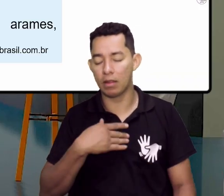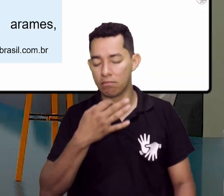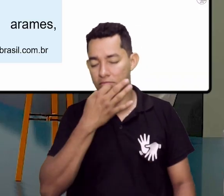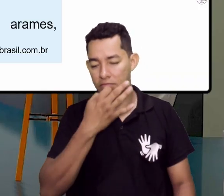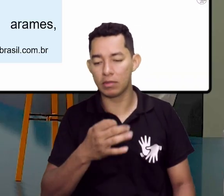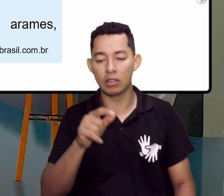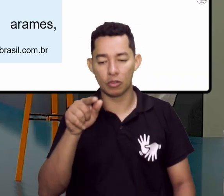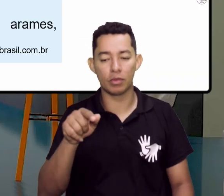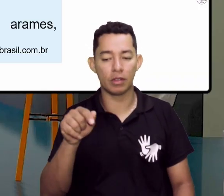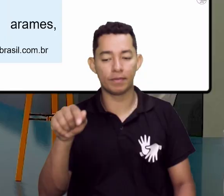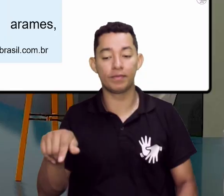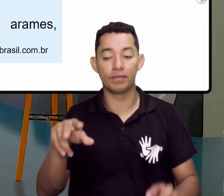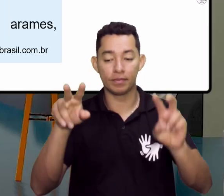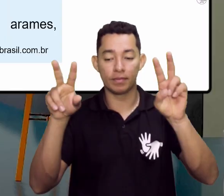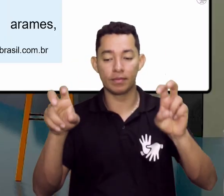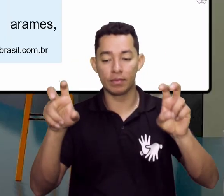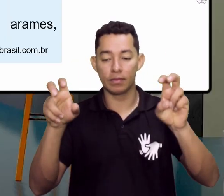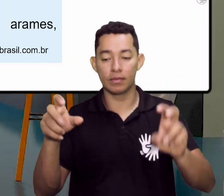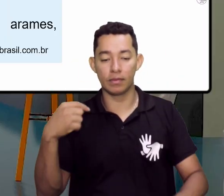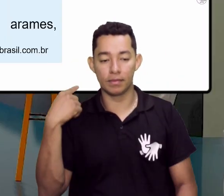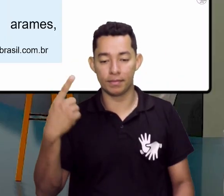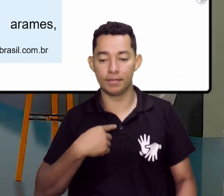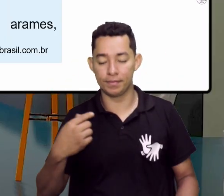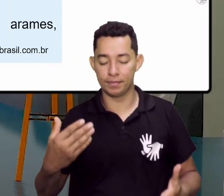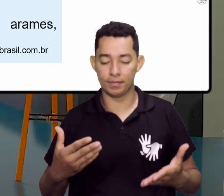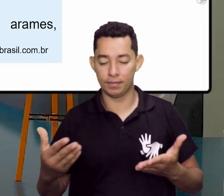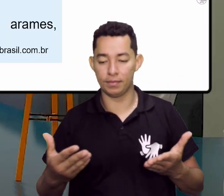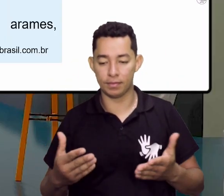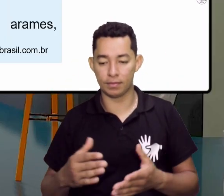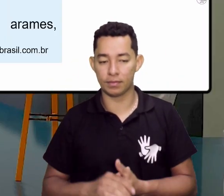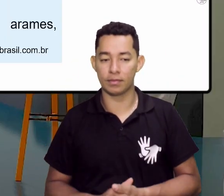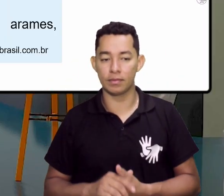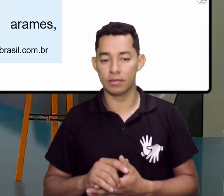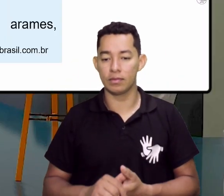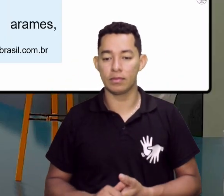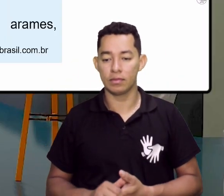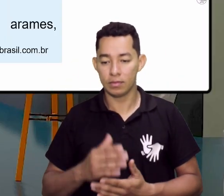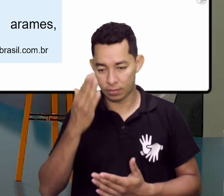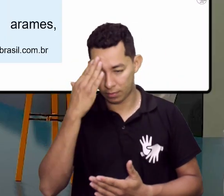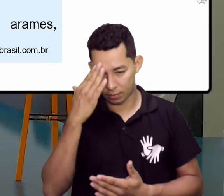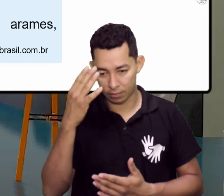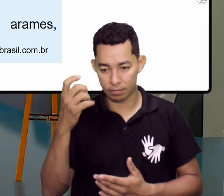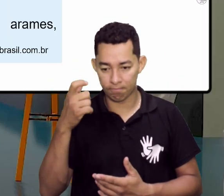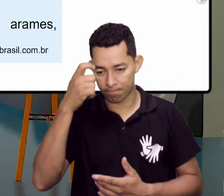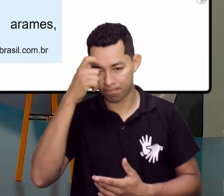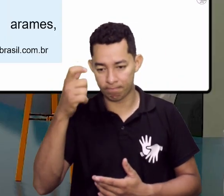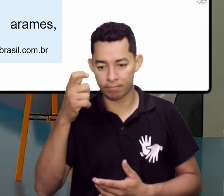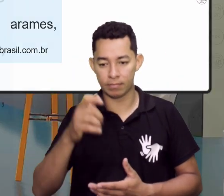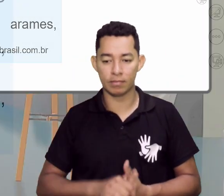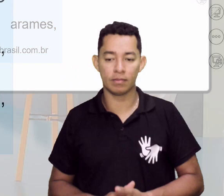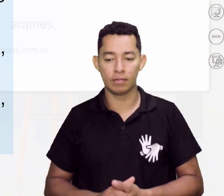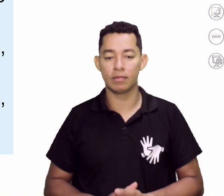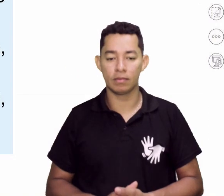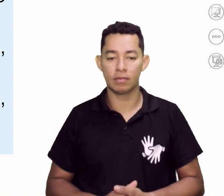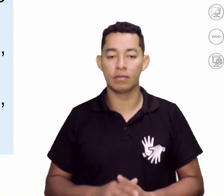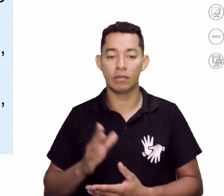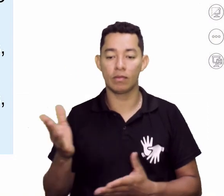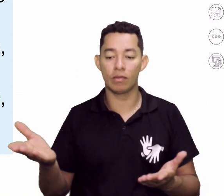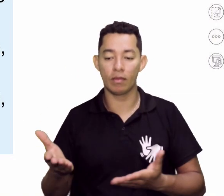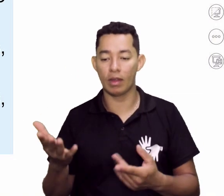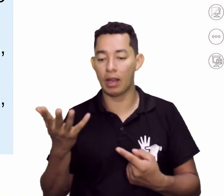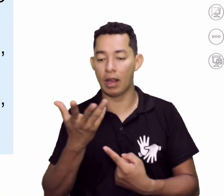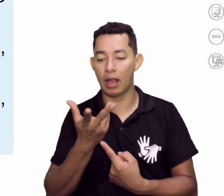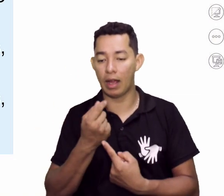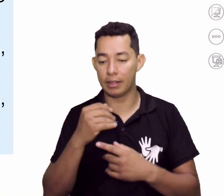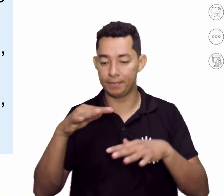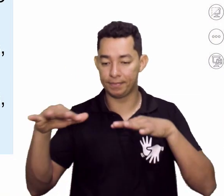pitada sobre esse tema aí, para a gente ir se posicionando mentalmente, tá bom? Vamos voltar lá na arte cinética, para